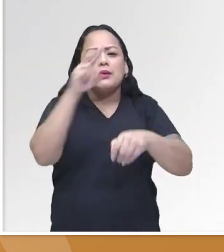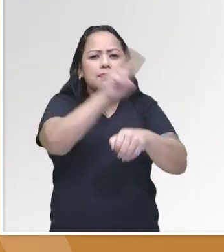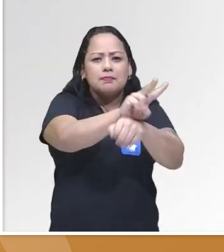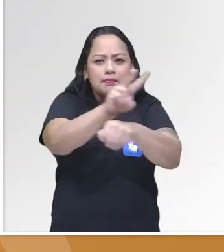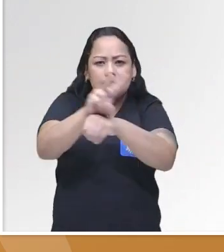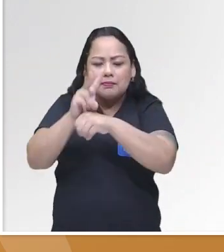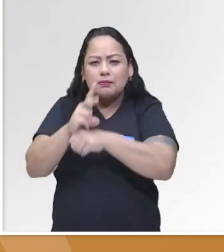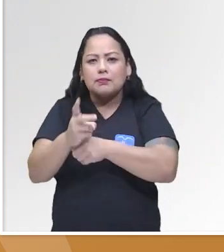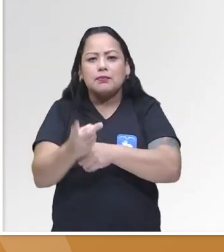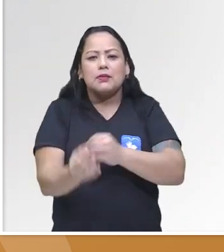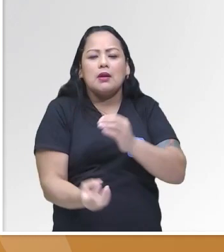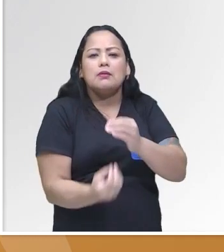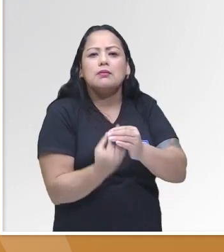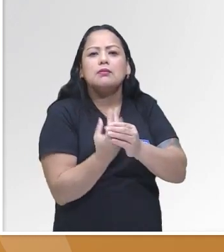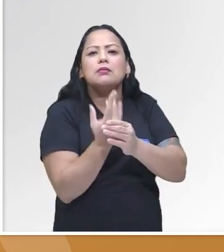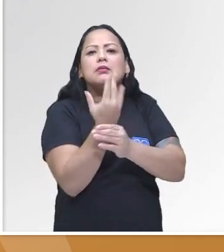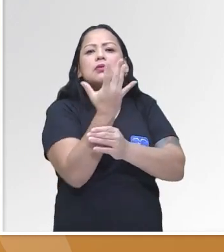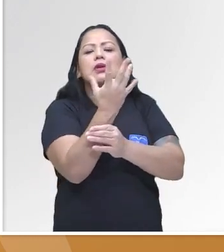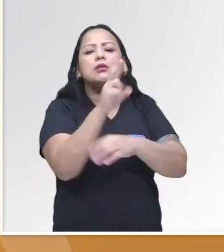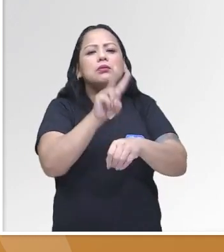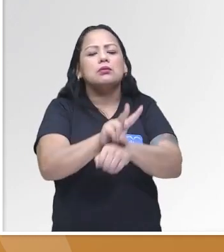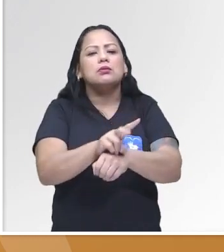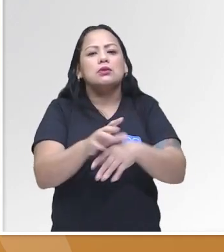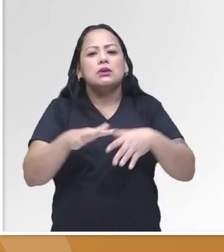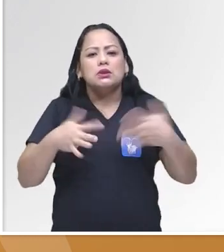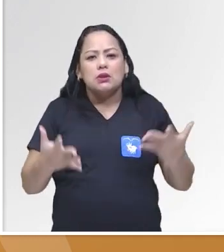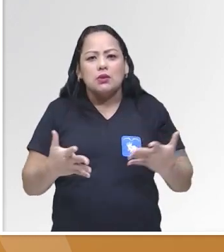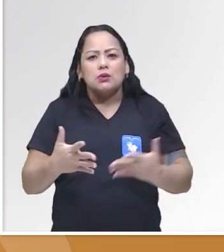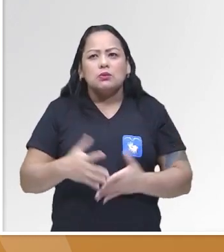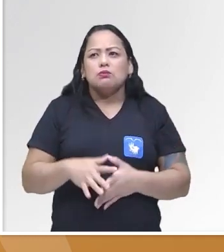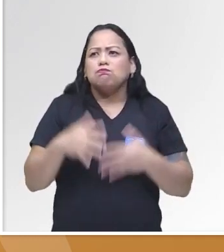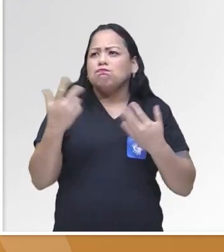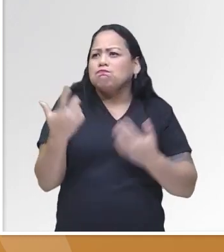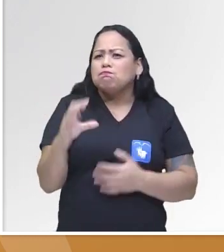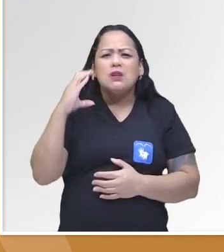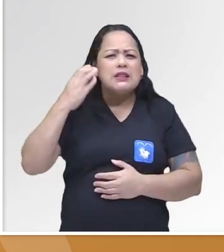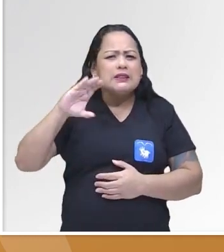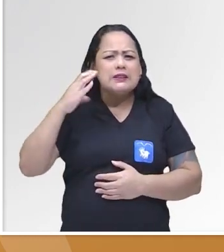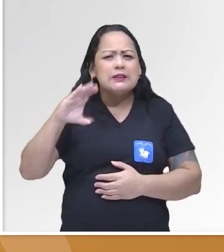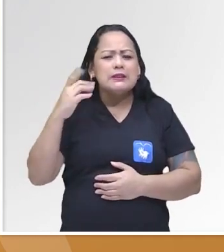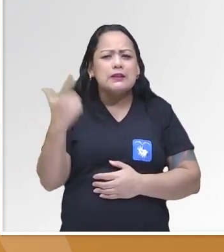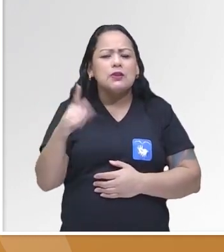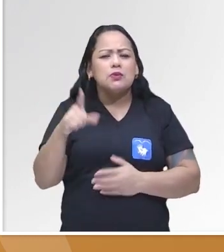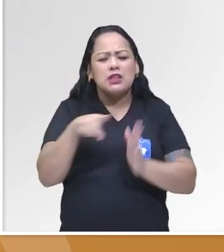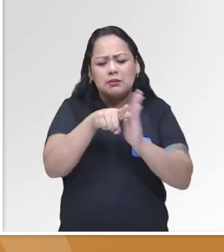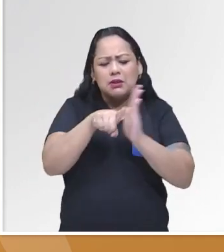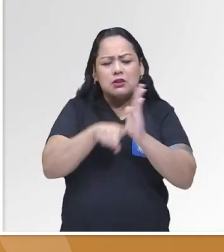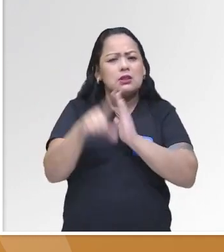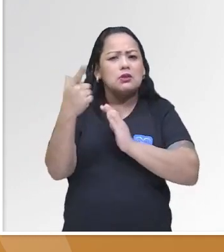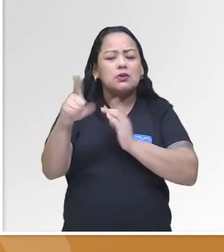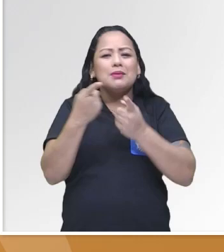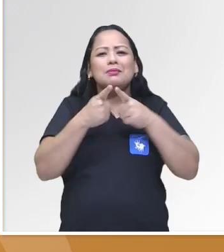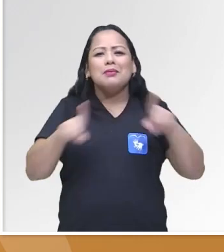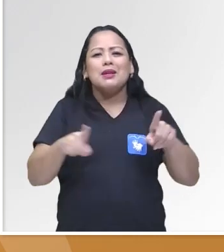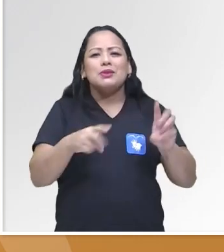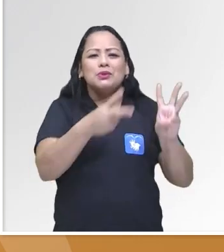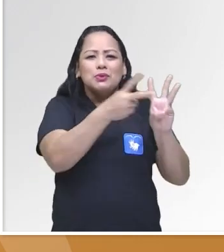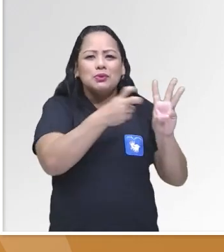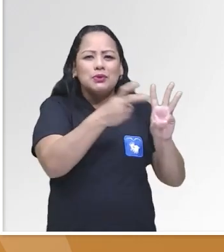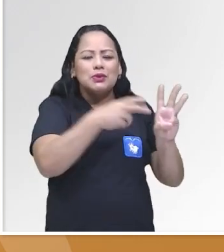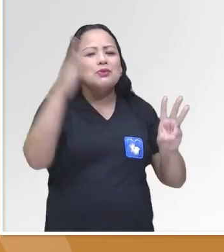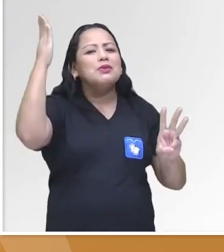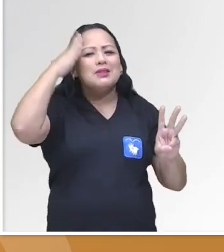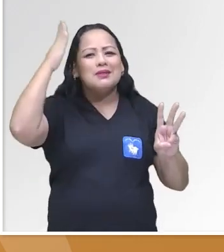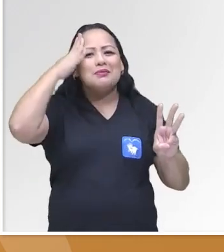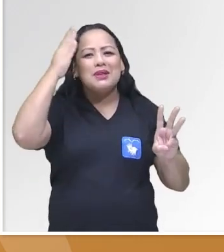minhas plantações. Então, mesmo sem a ciência propriamente dita, sem a pesquisa, os índios eles já sabiam como